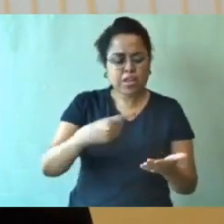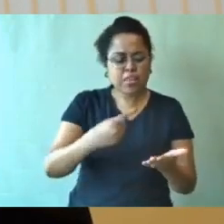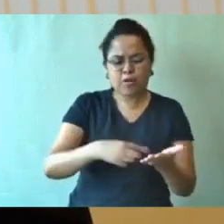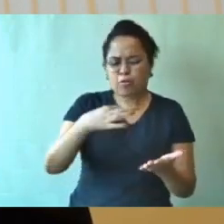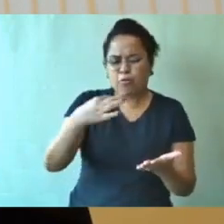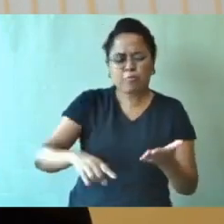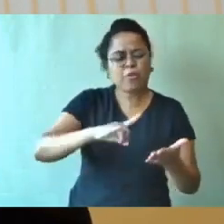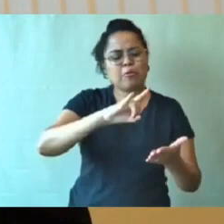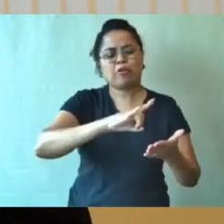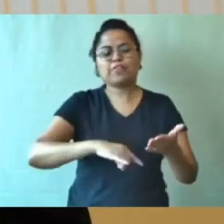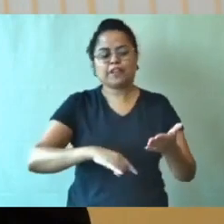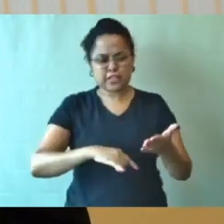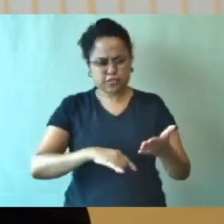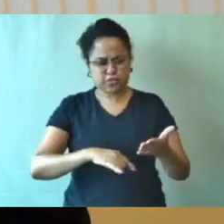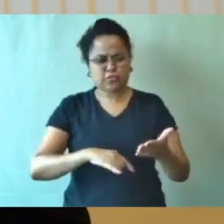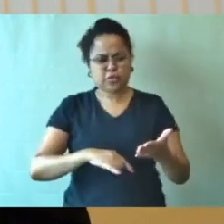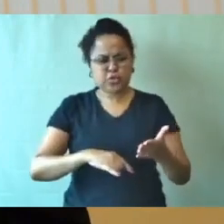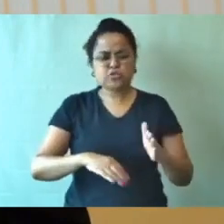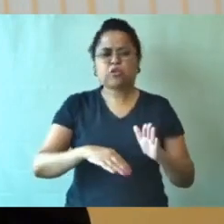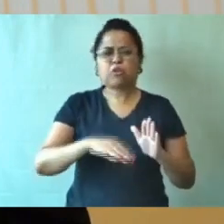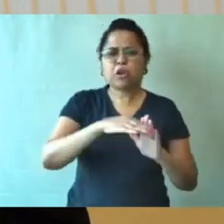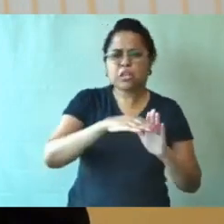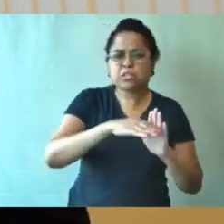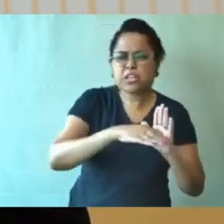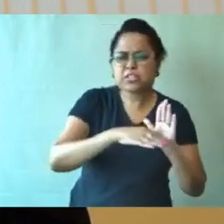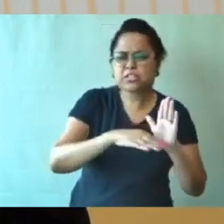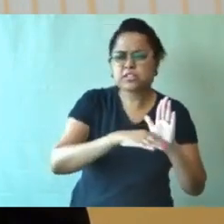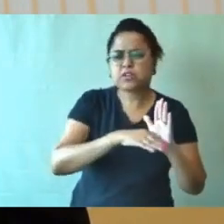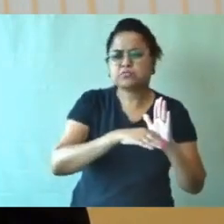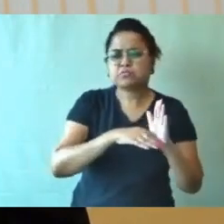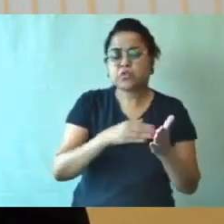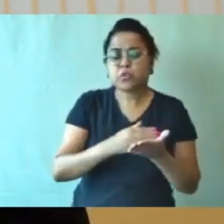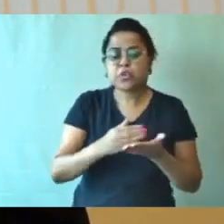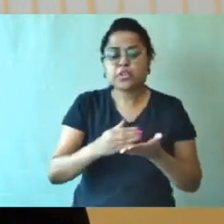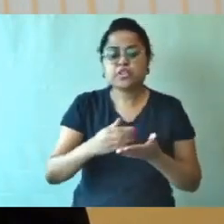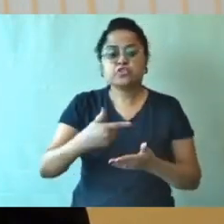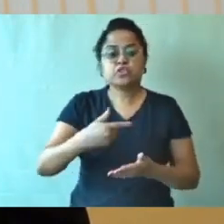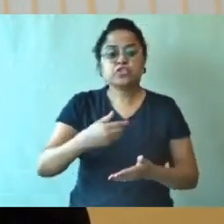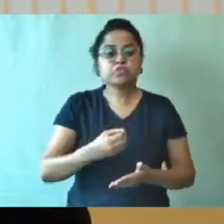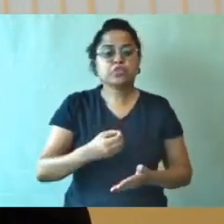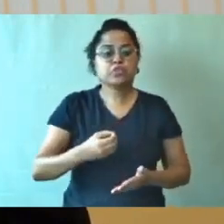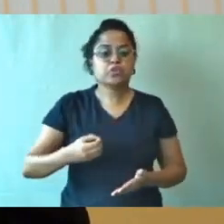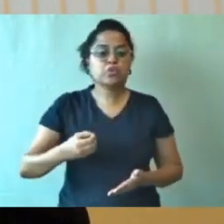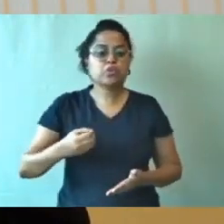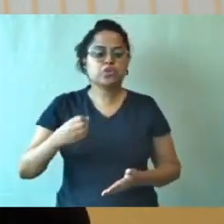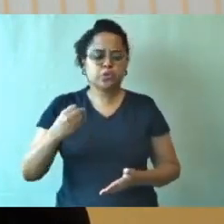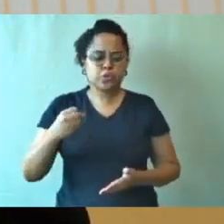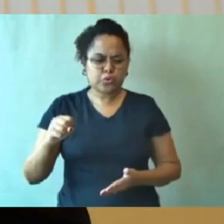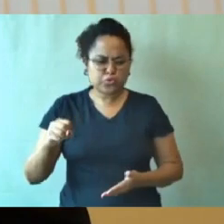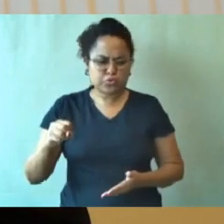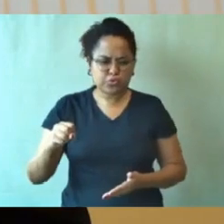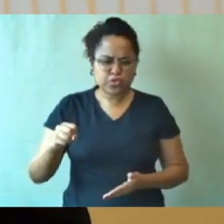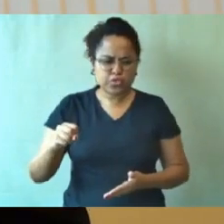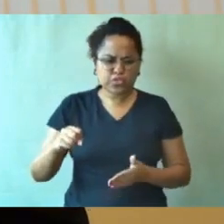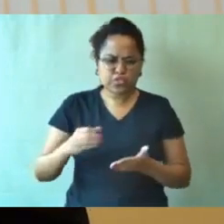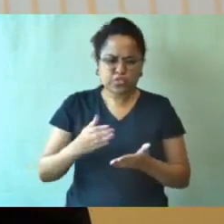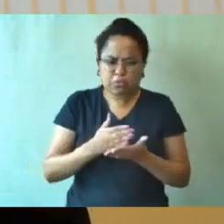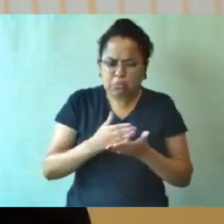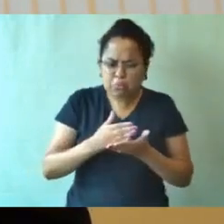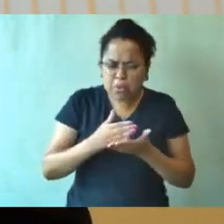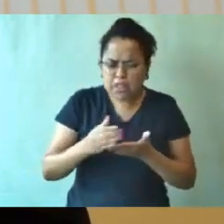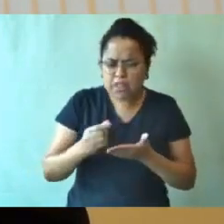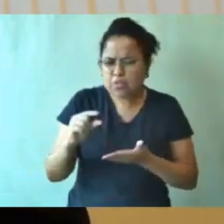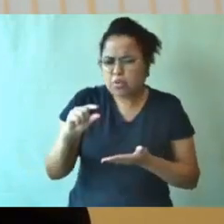só colocar essa questão aí, que nós, no início do contrato de 2008, tínhamos só 1,5% do sistema em Municipal de Belo Horizonte. Nós